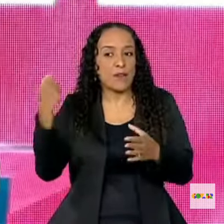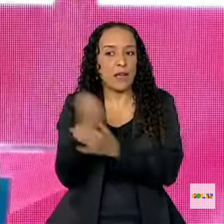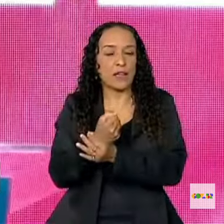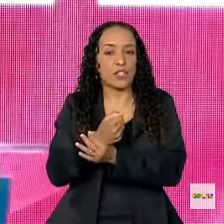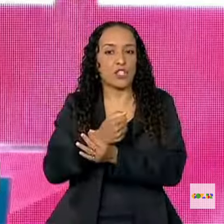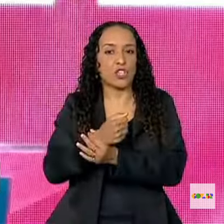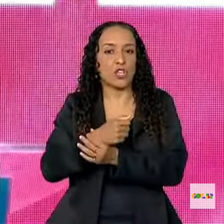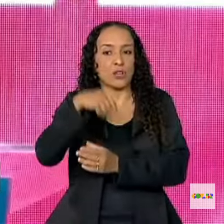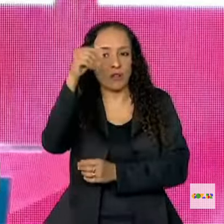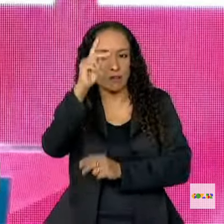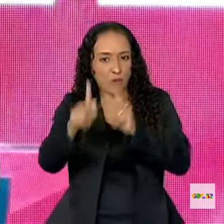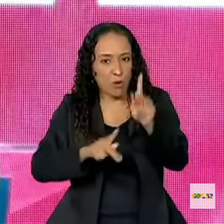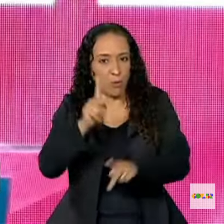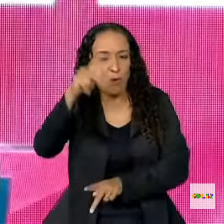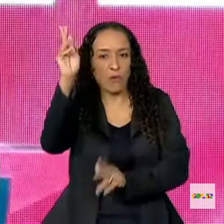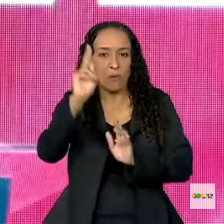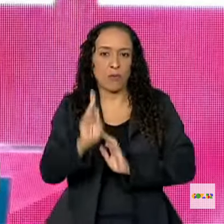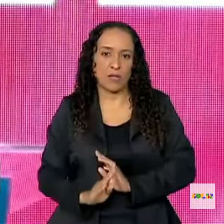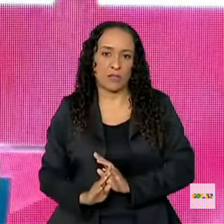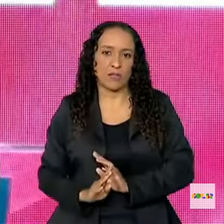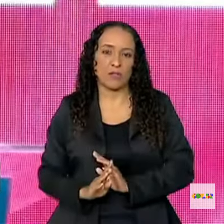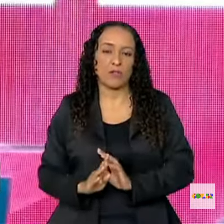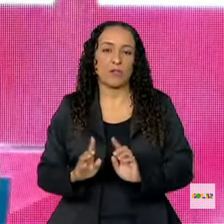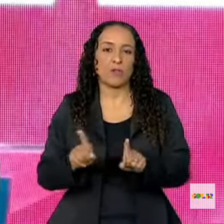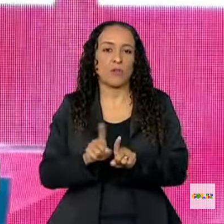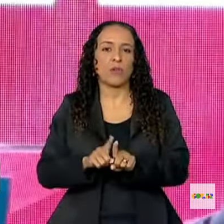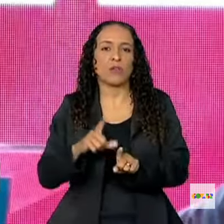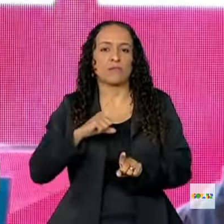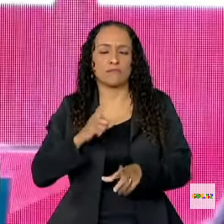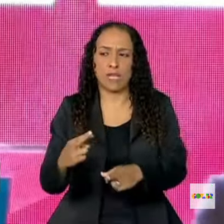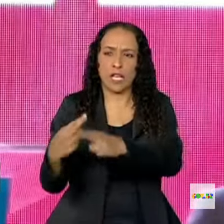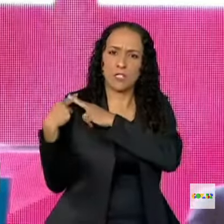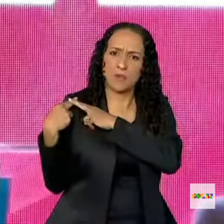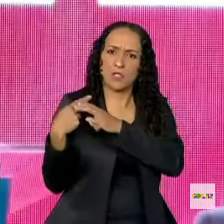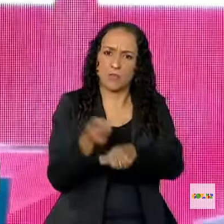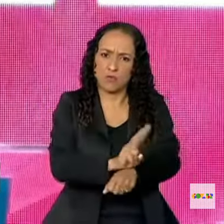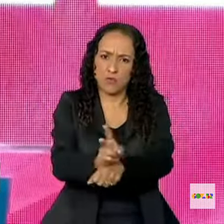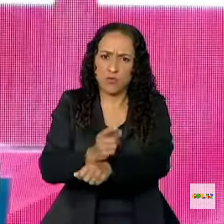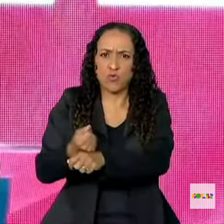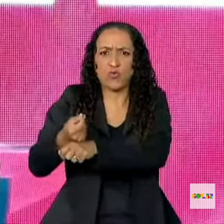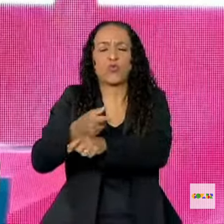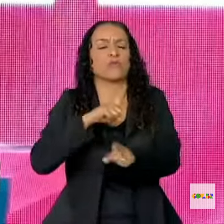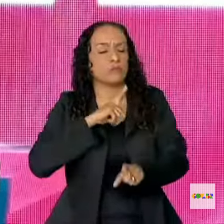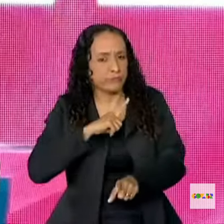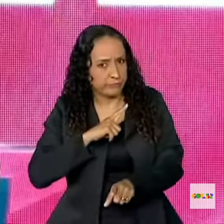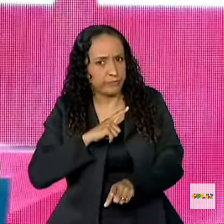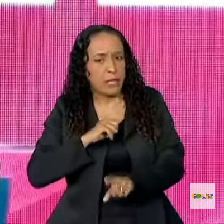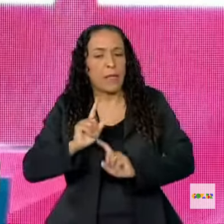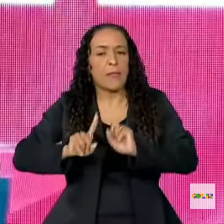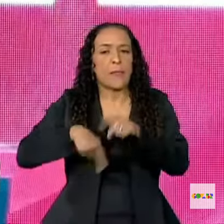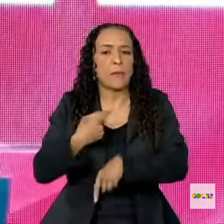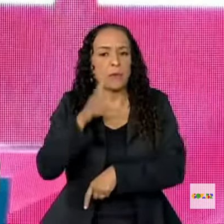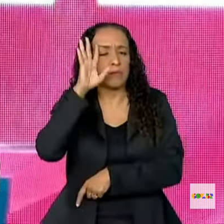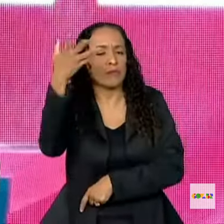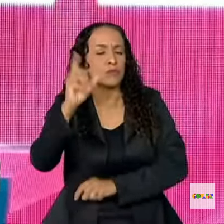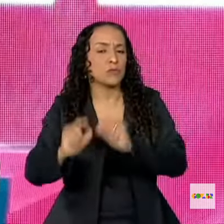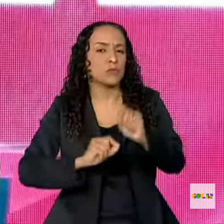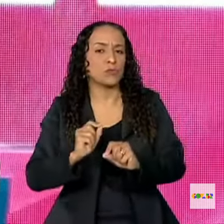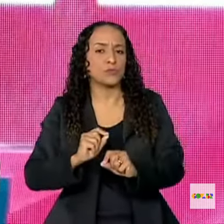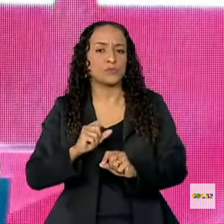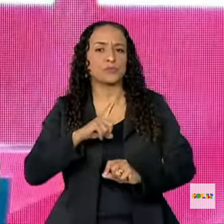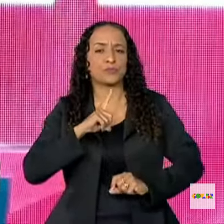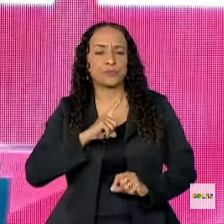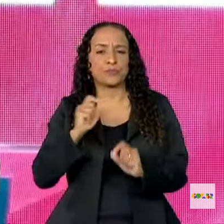a gente iria ter muita estabilid muita muita muita responsabilidade fiscal Depois eu defini que a gente precisaria